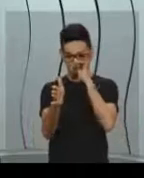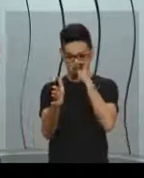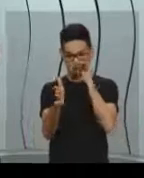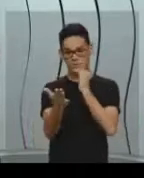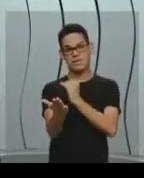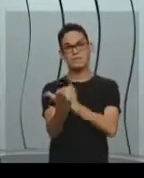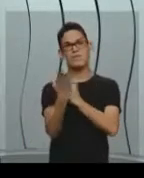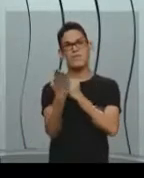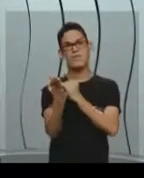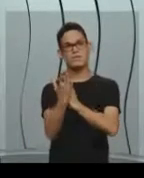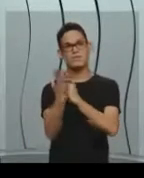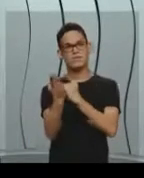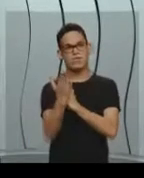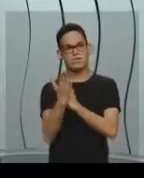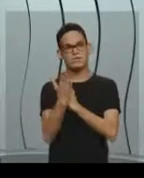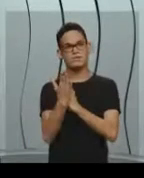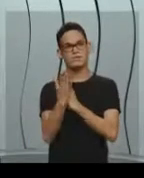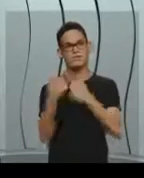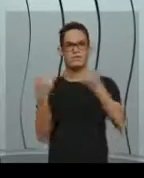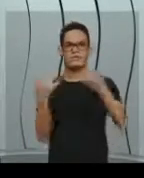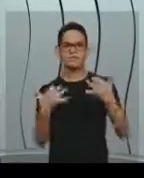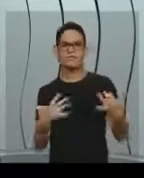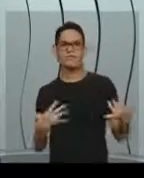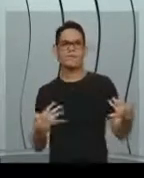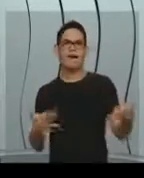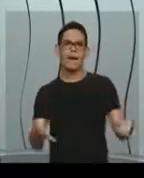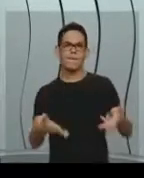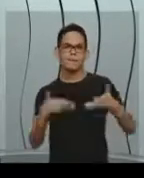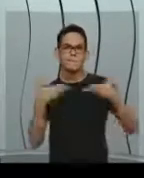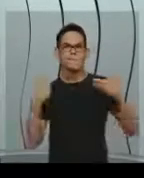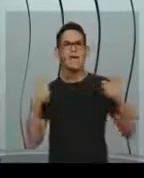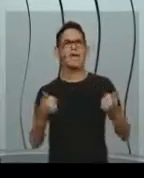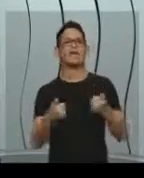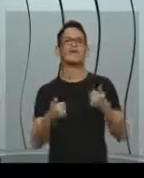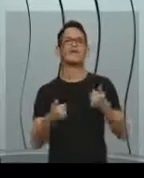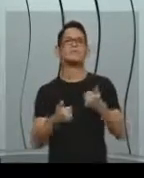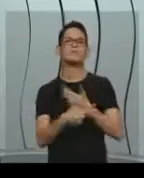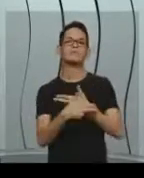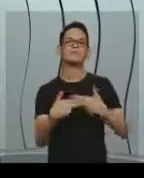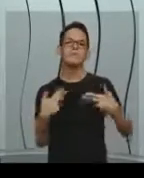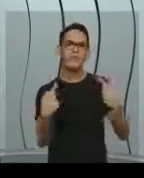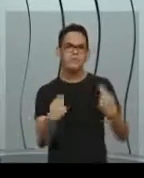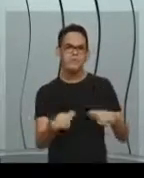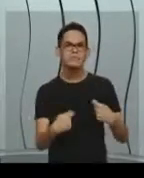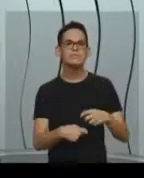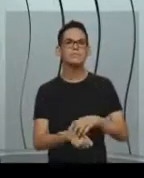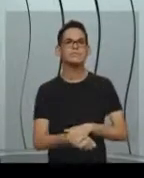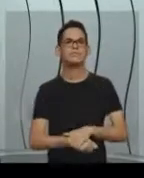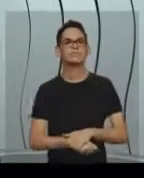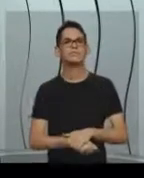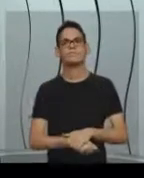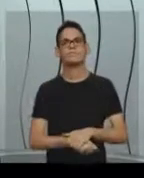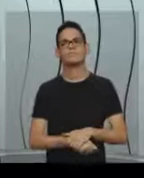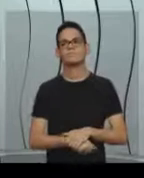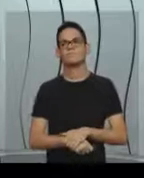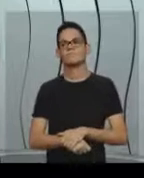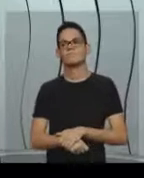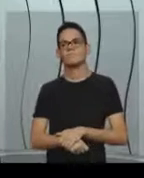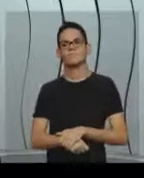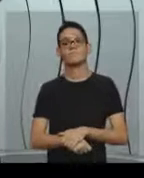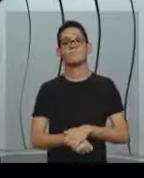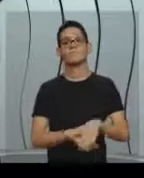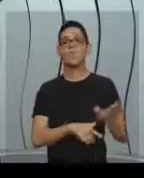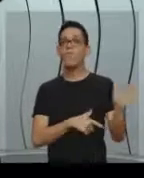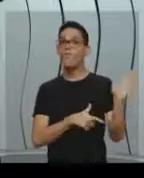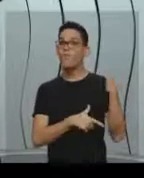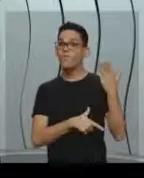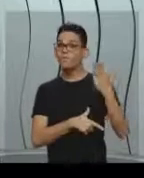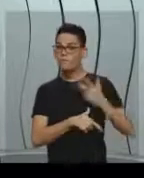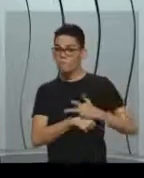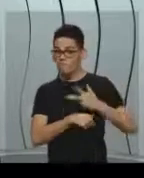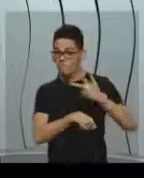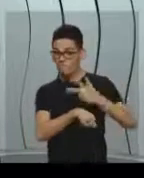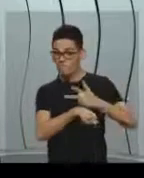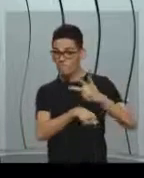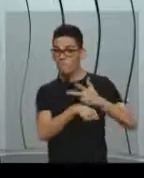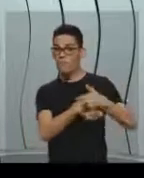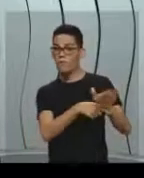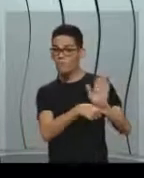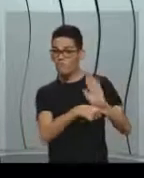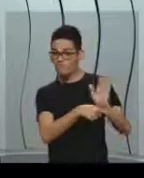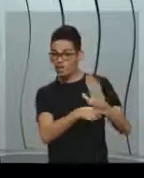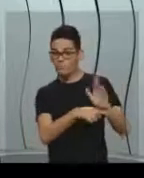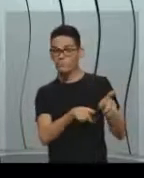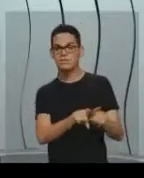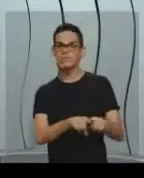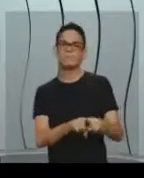e esclarecer melhor as coisas que eu preciso fazer naquele momento. O filme também será a mesma